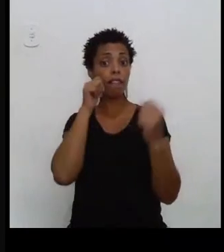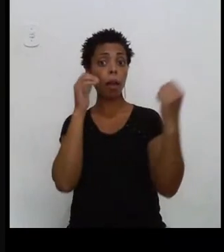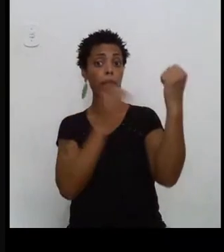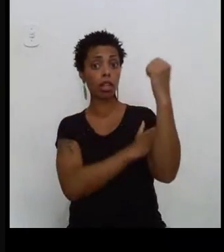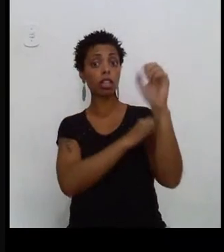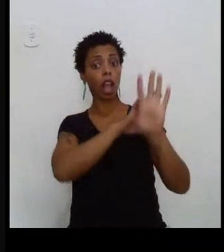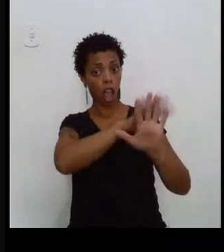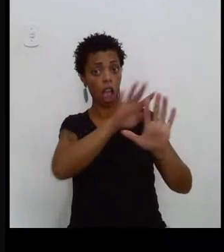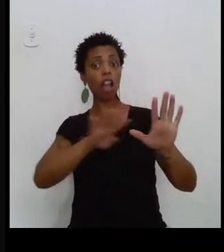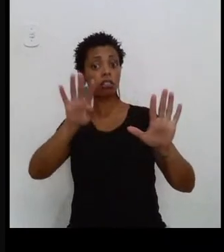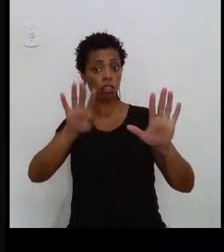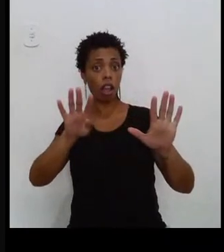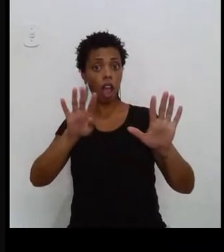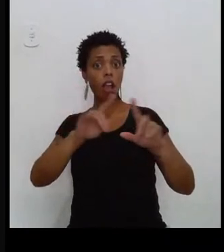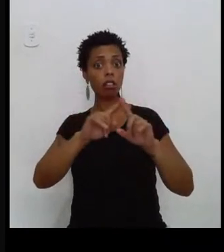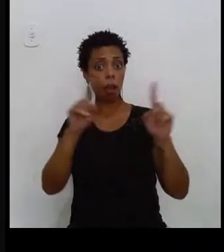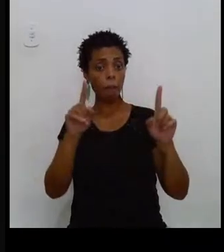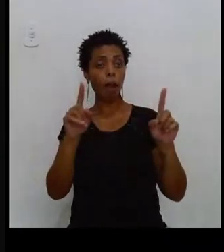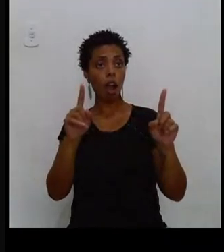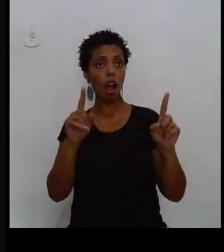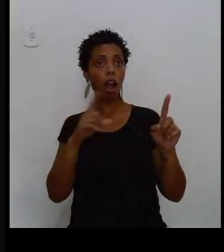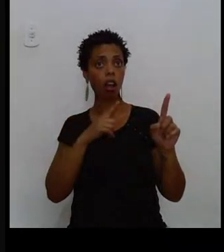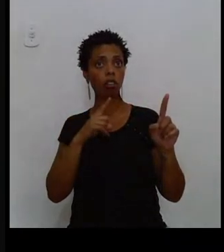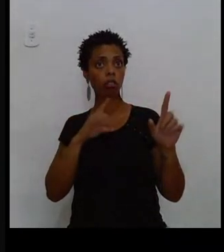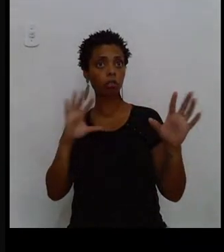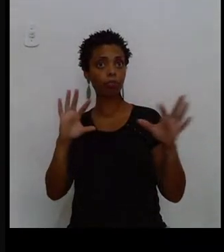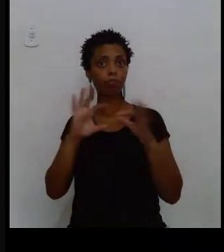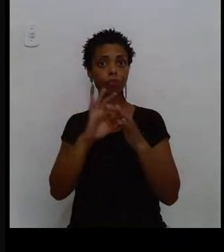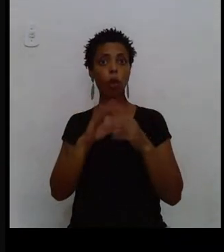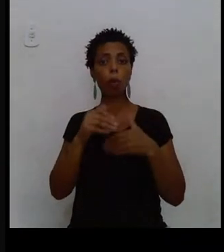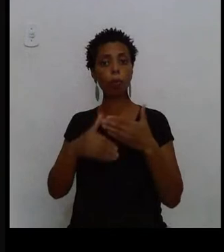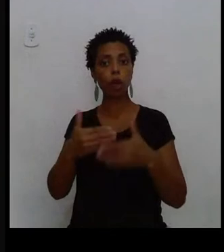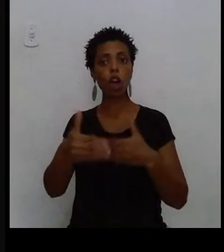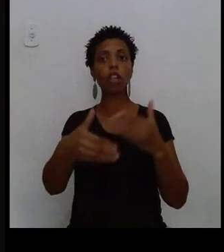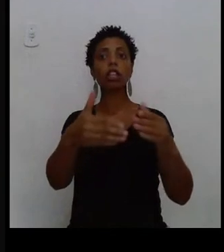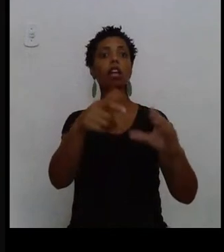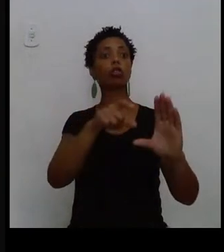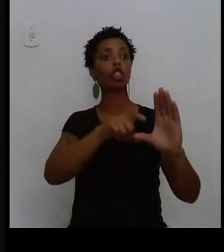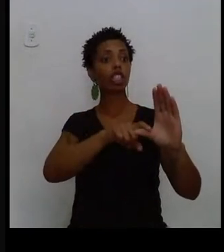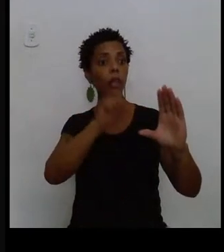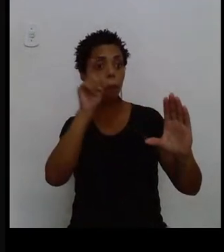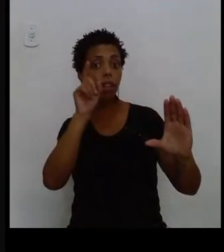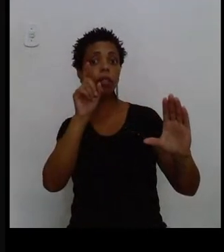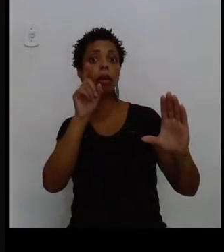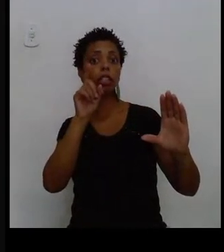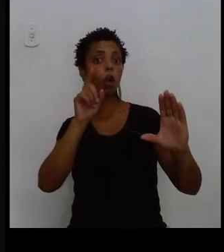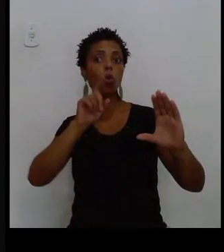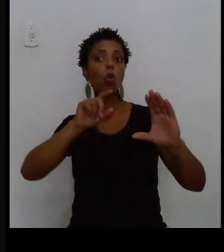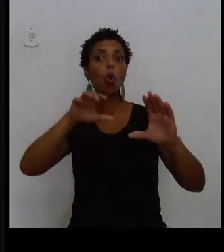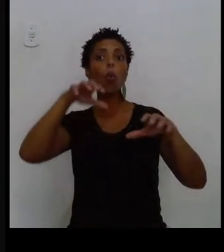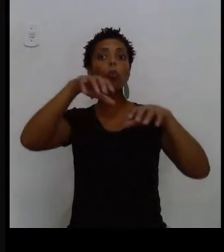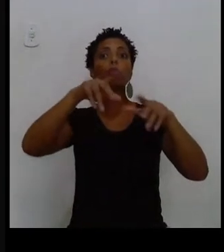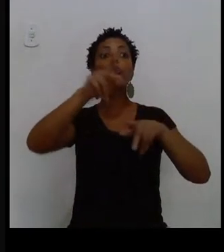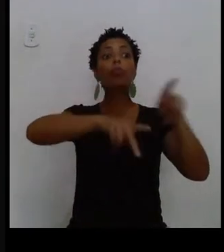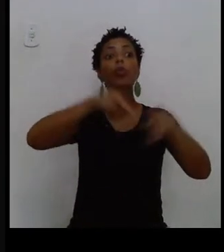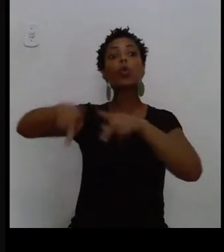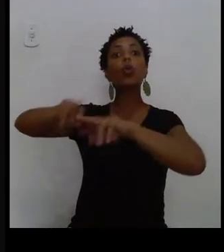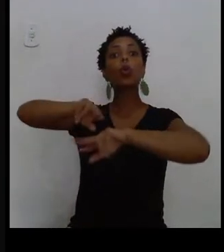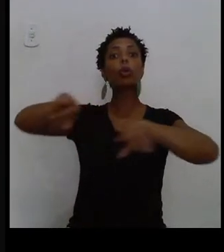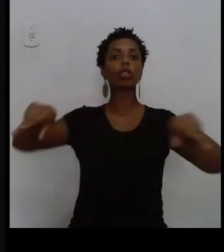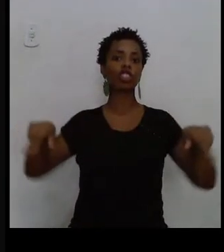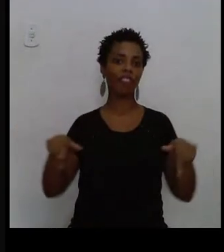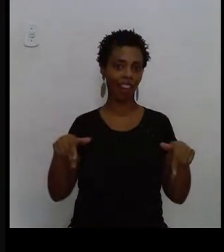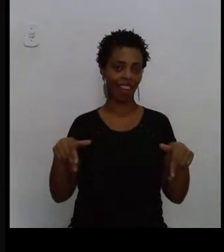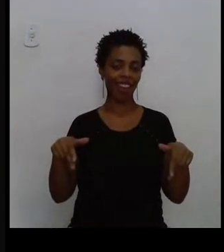se organizado em um diferente de se refere ao público nós sabemos que o na parte é necessário existir